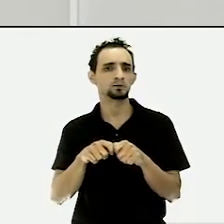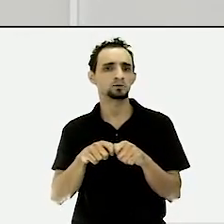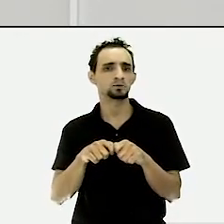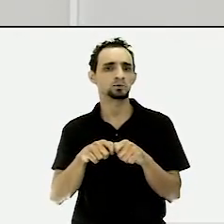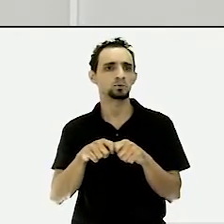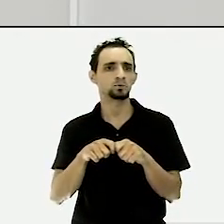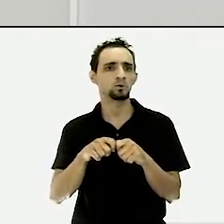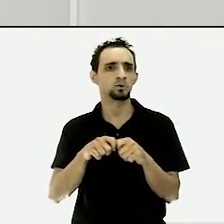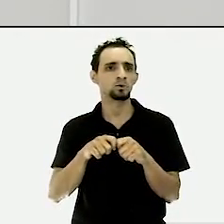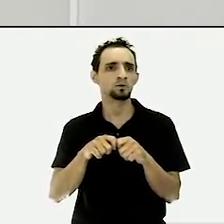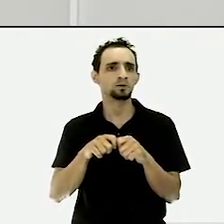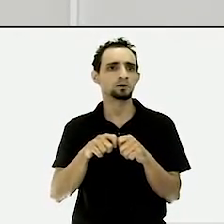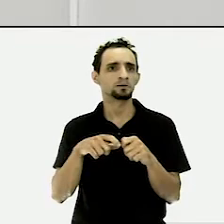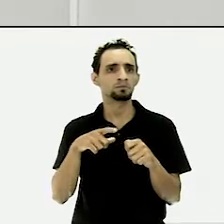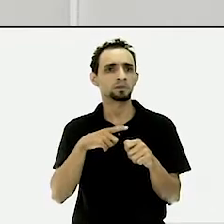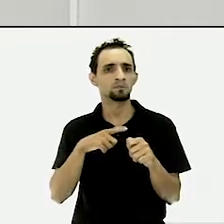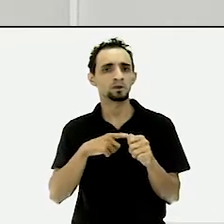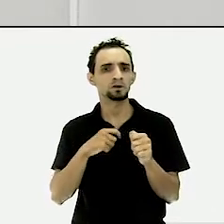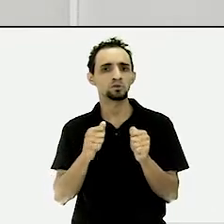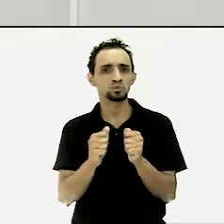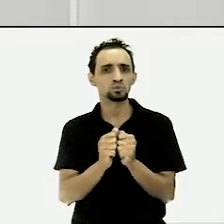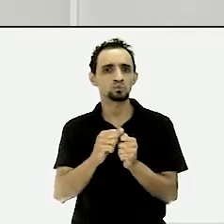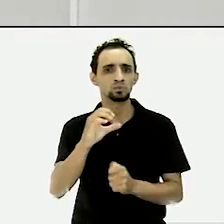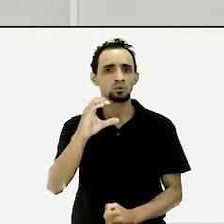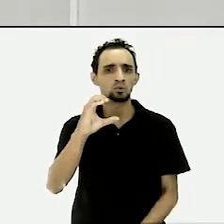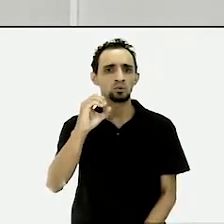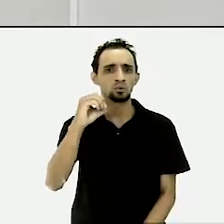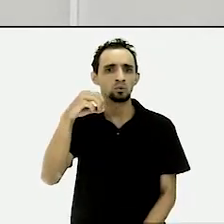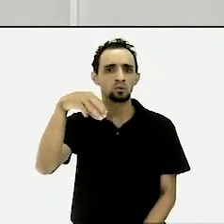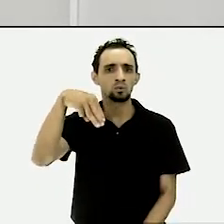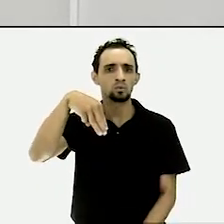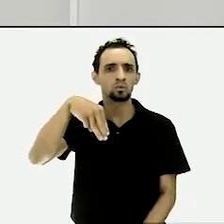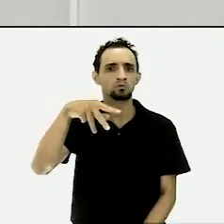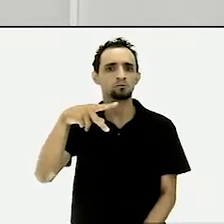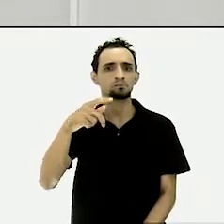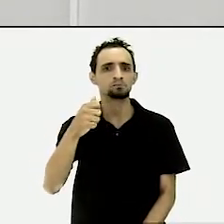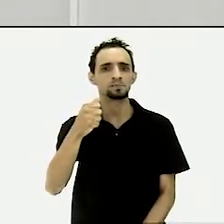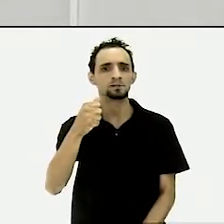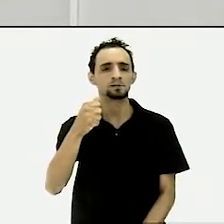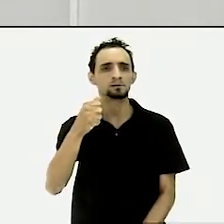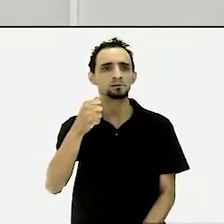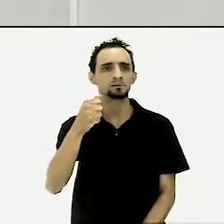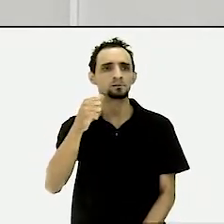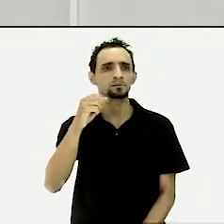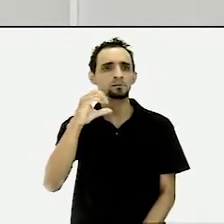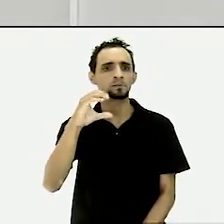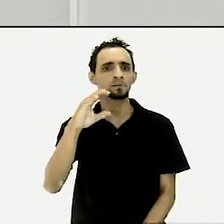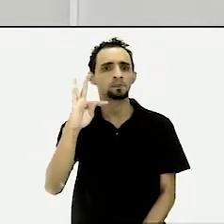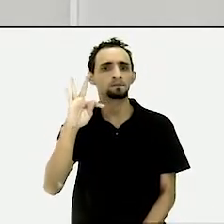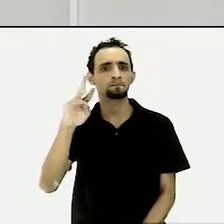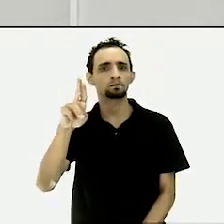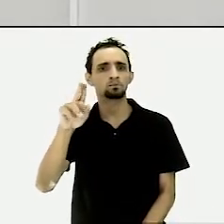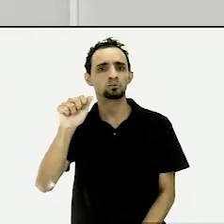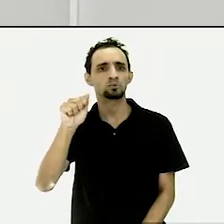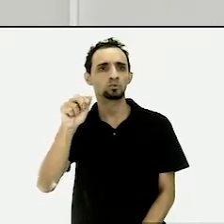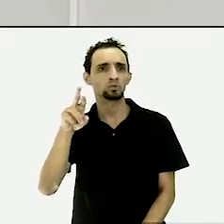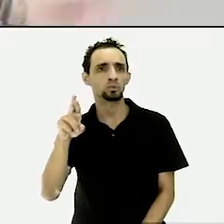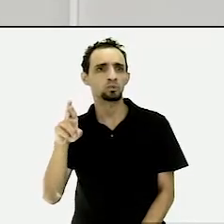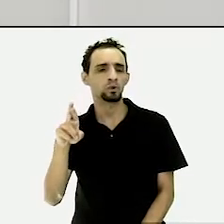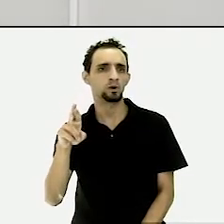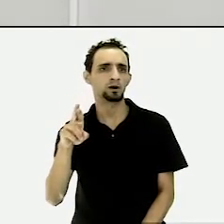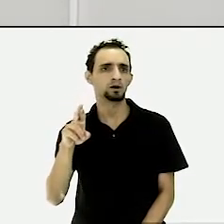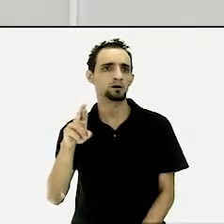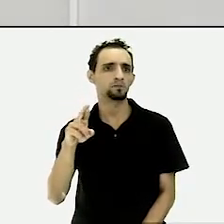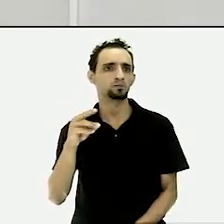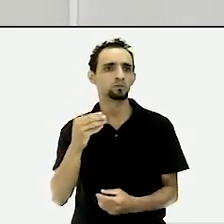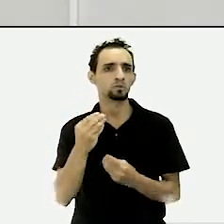imagino o sofrimento seu, porque a cidade é pequena, a gente conhece todo mundo, né? Você vê uma pessoa que você conhece, outra pessoa, testemunho do